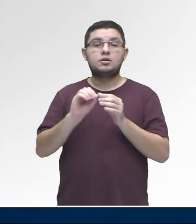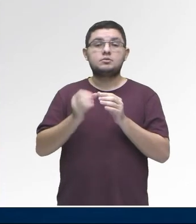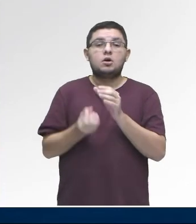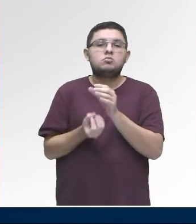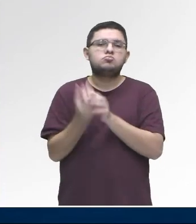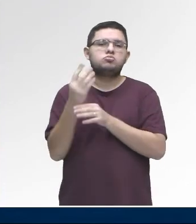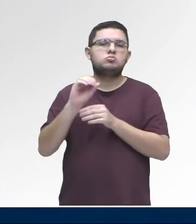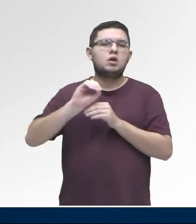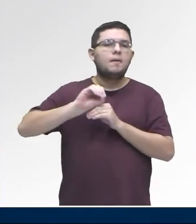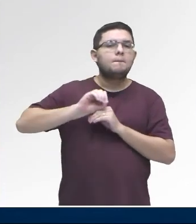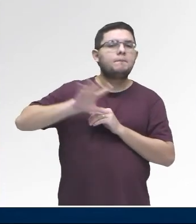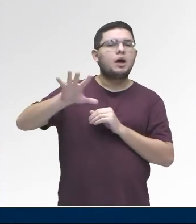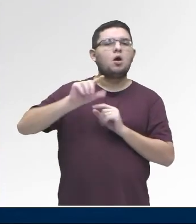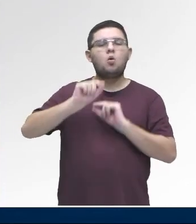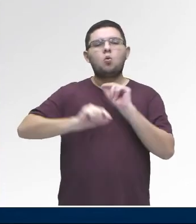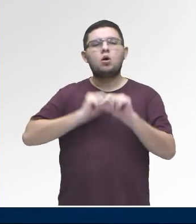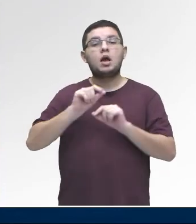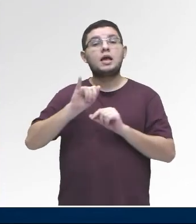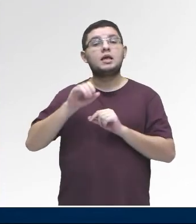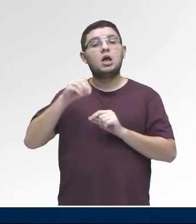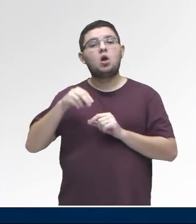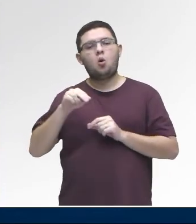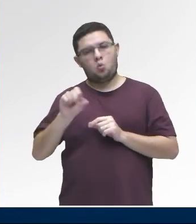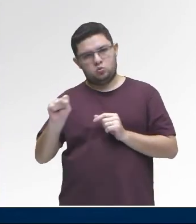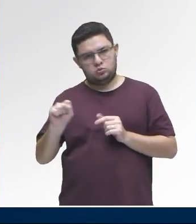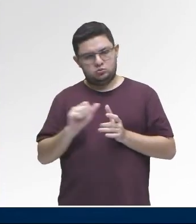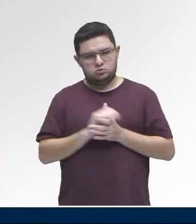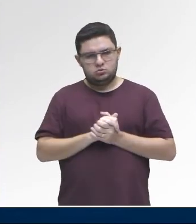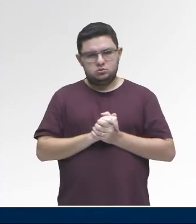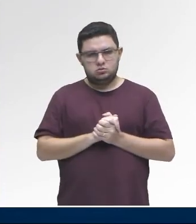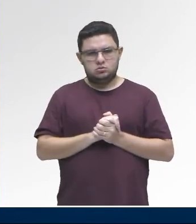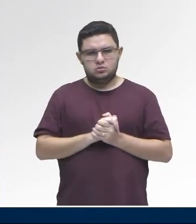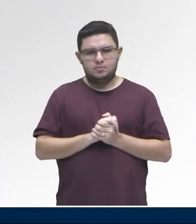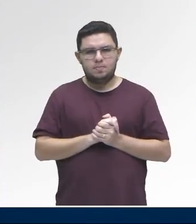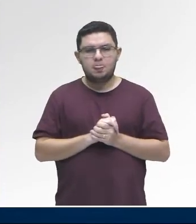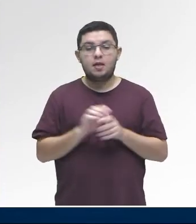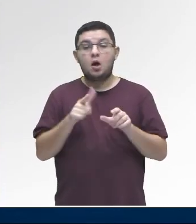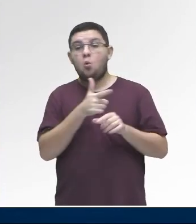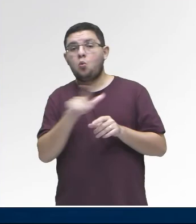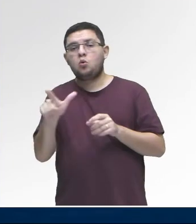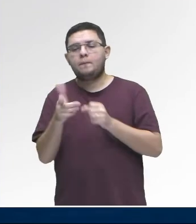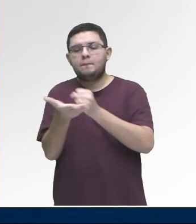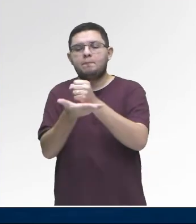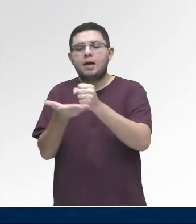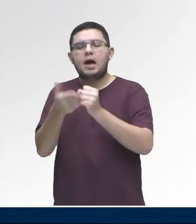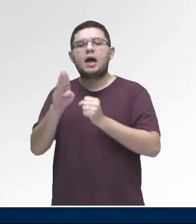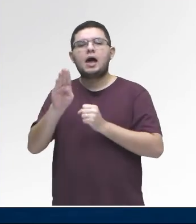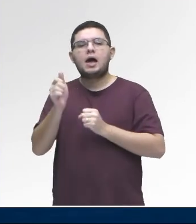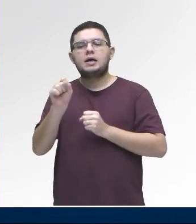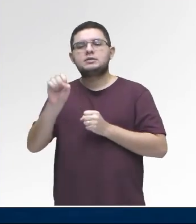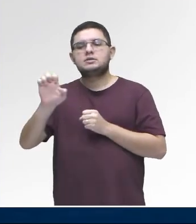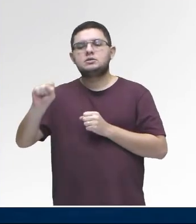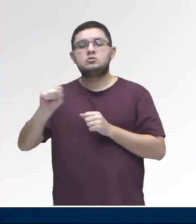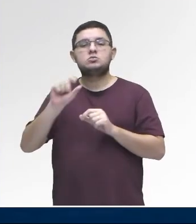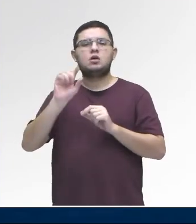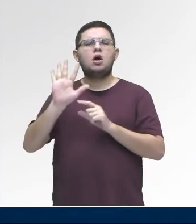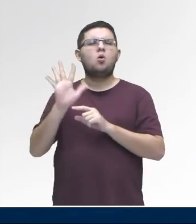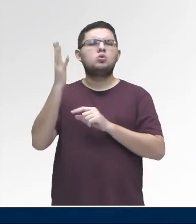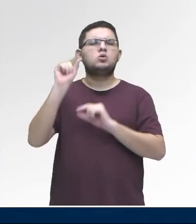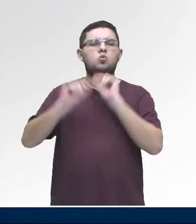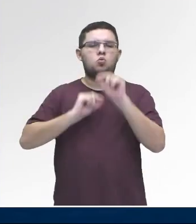há uma formação de íons. E as bases, elas sofrem